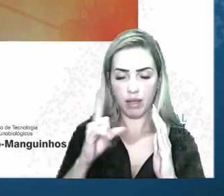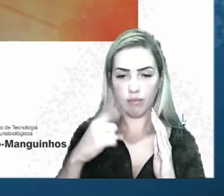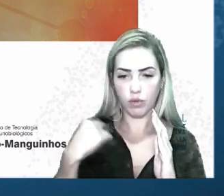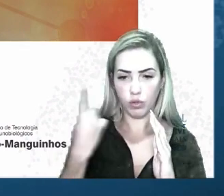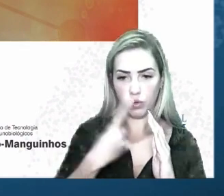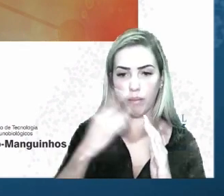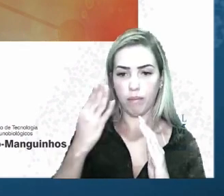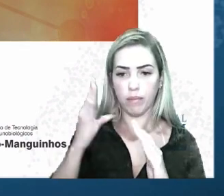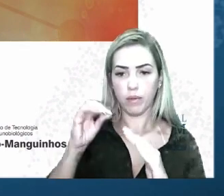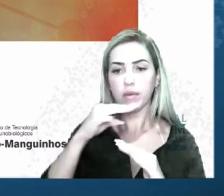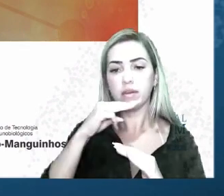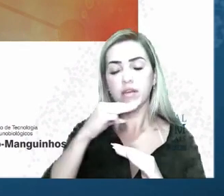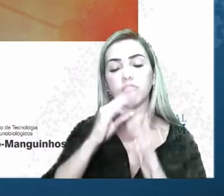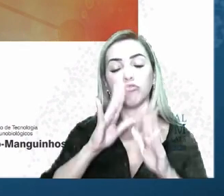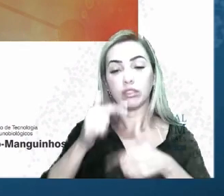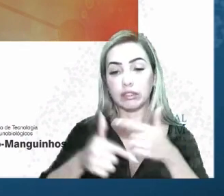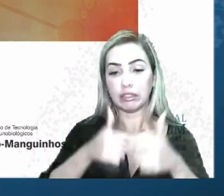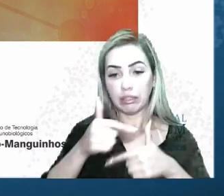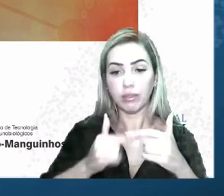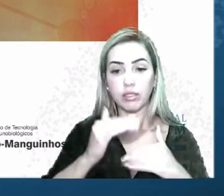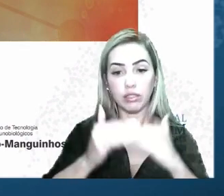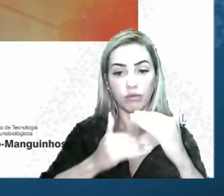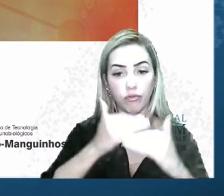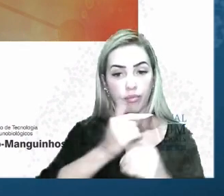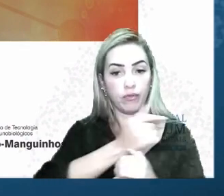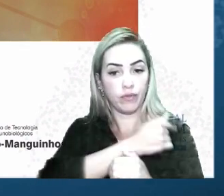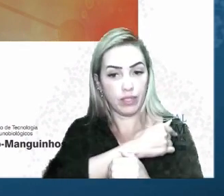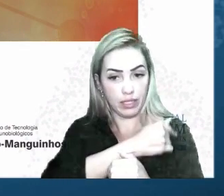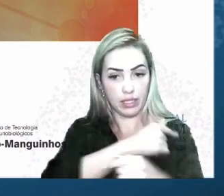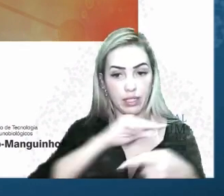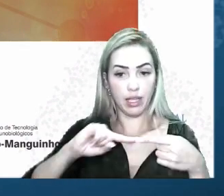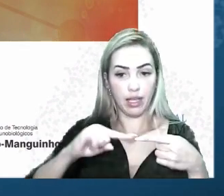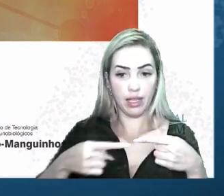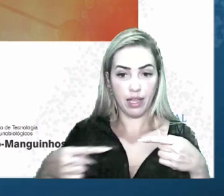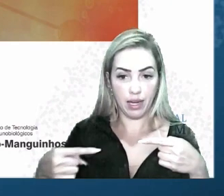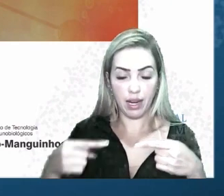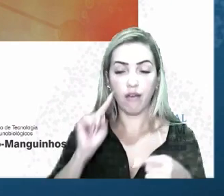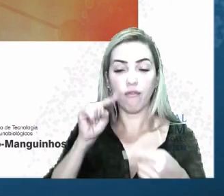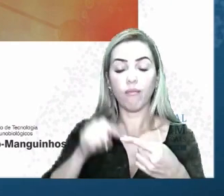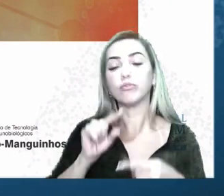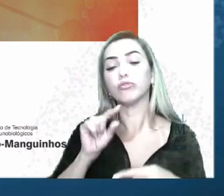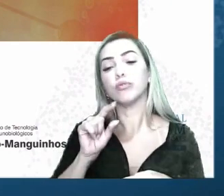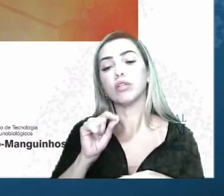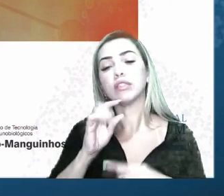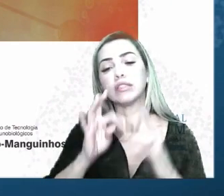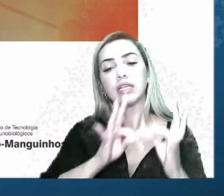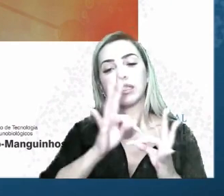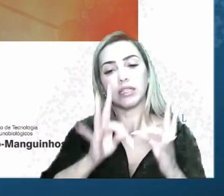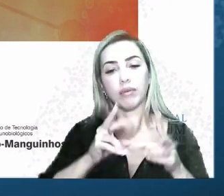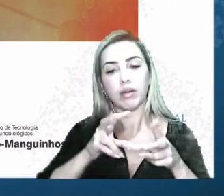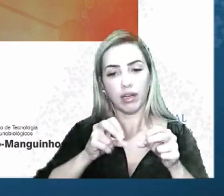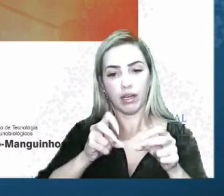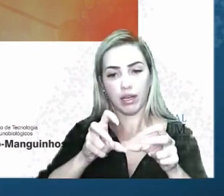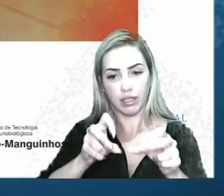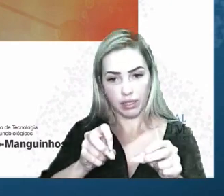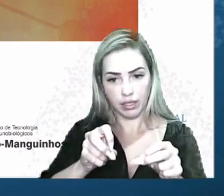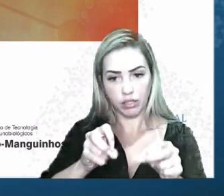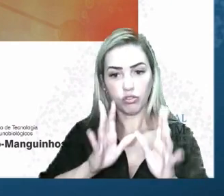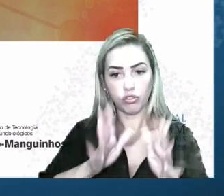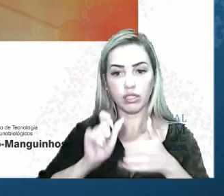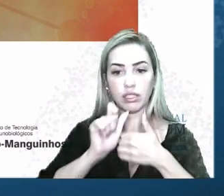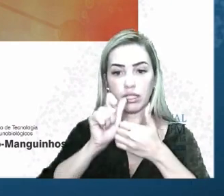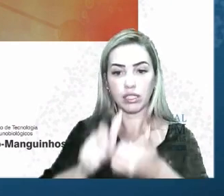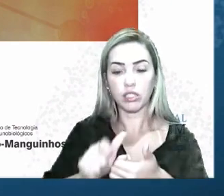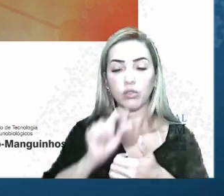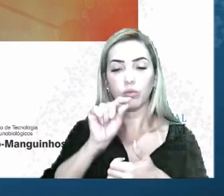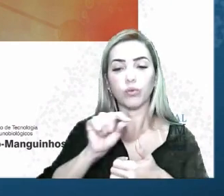já trabalhando no desenvolvimento de vacinas RNA para tratamento de câncer, seguindo o portfólio